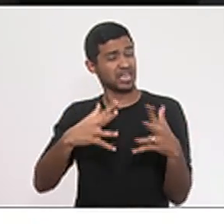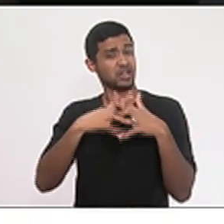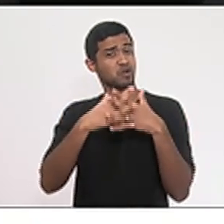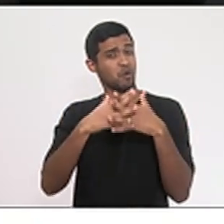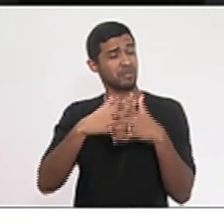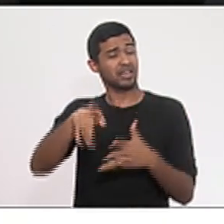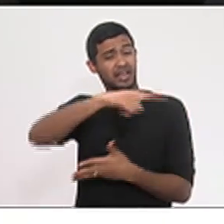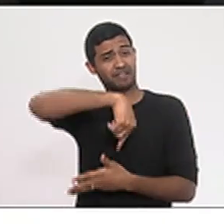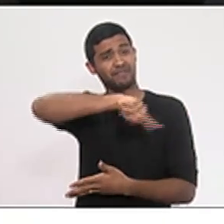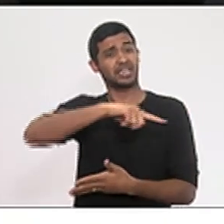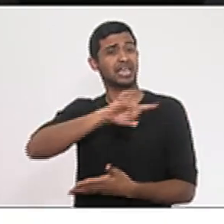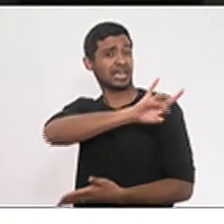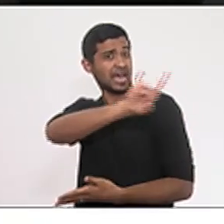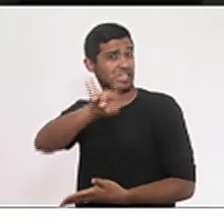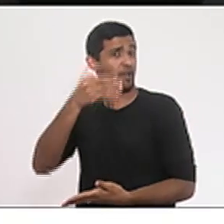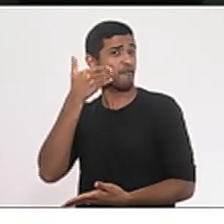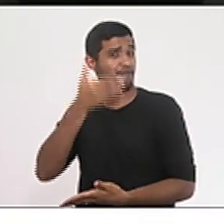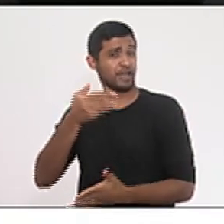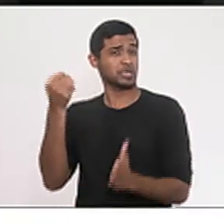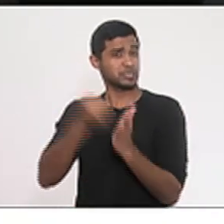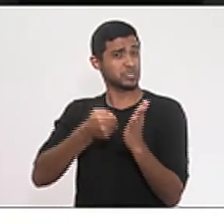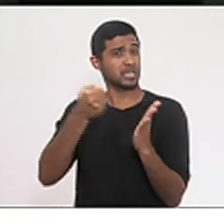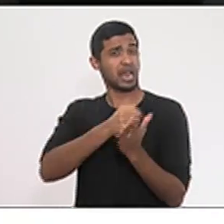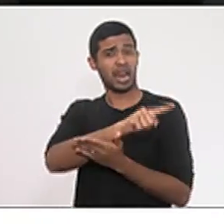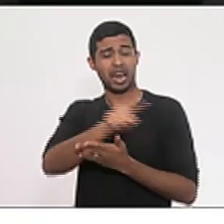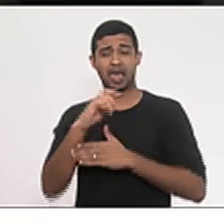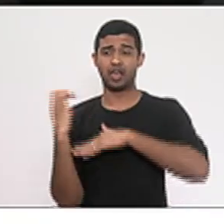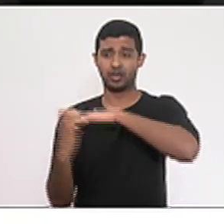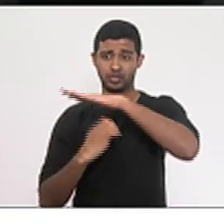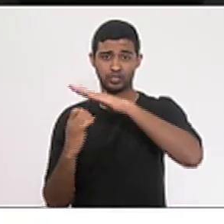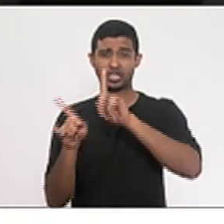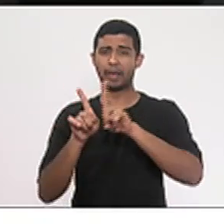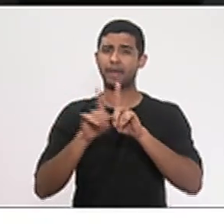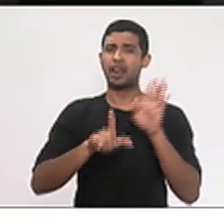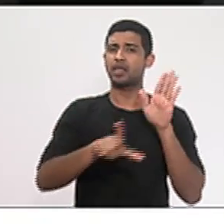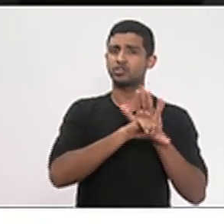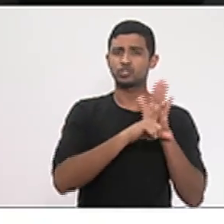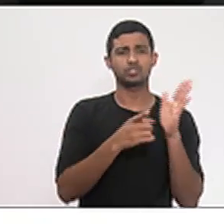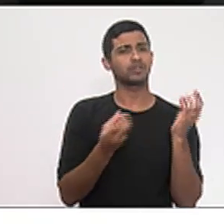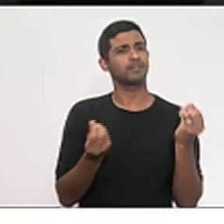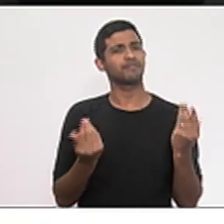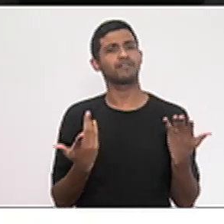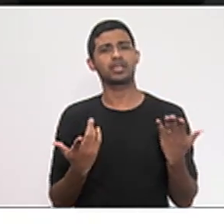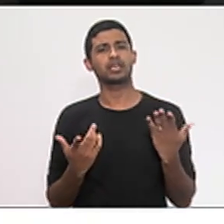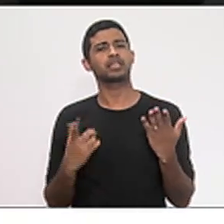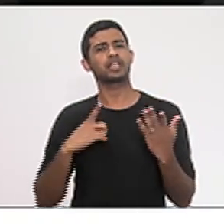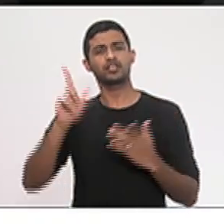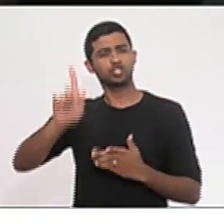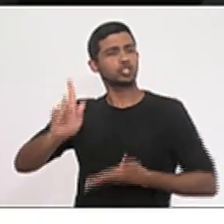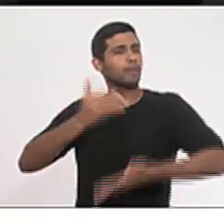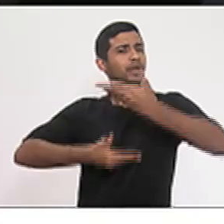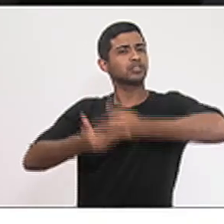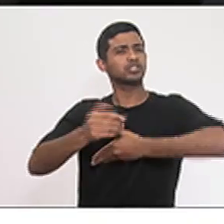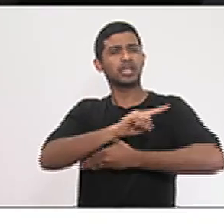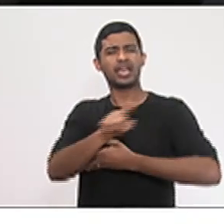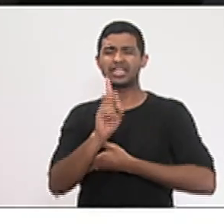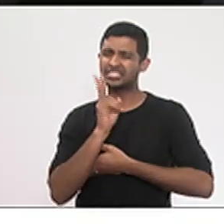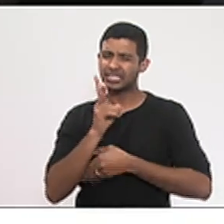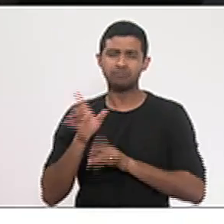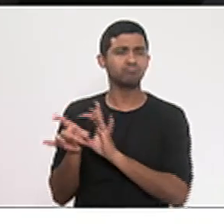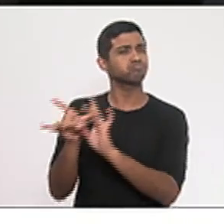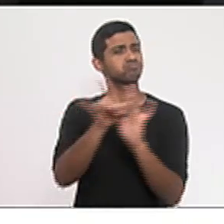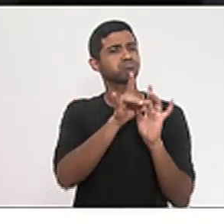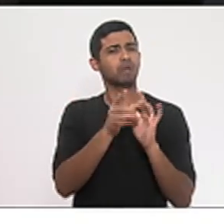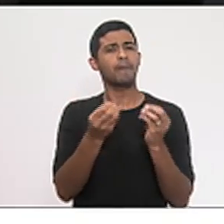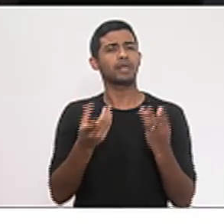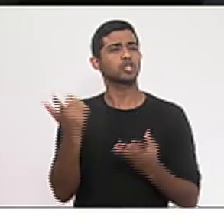que as diversas frentes do Executivo, do Legislativo, da gestão participativa atuem em conjunto, para que a